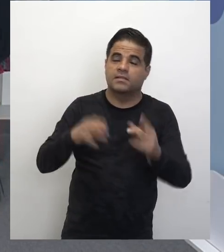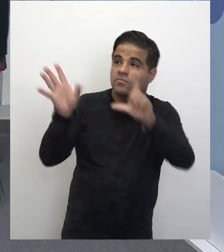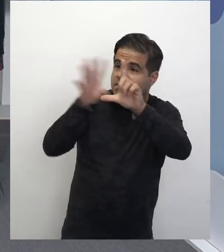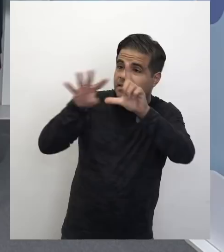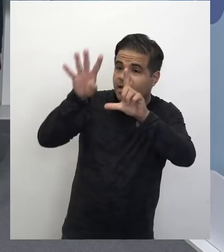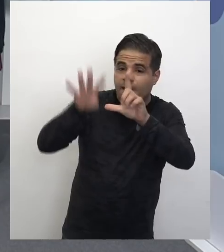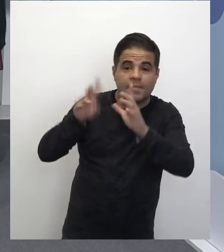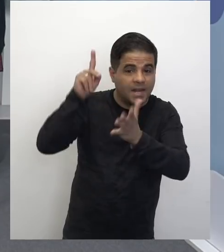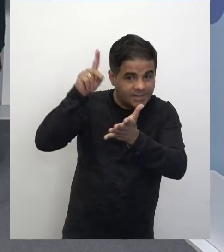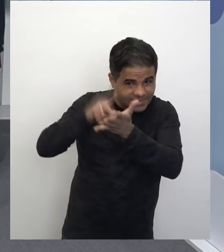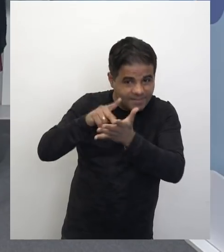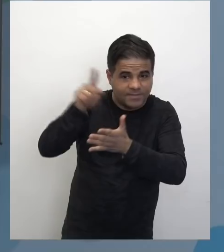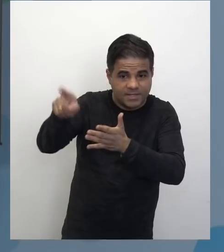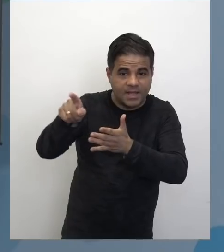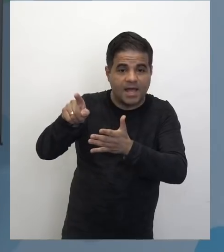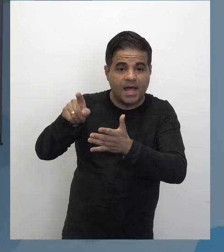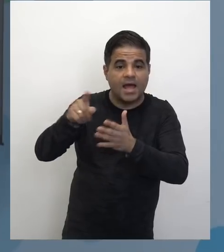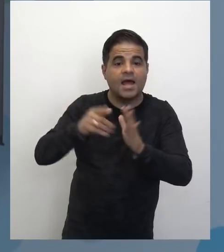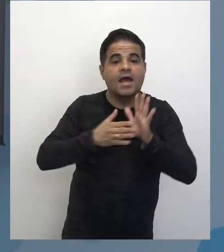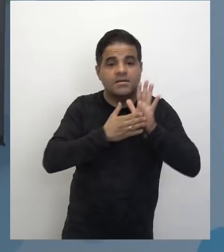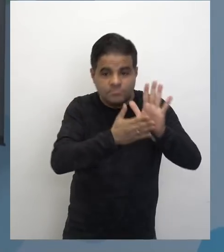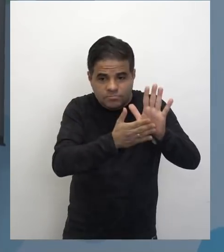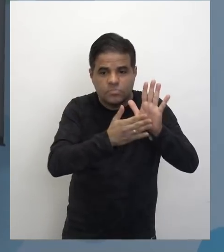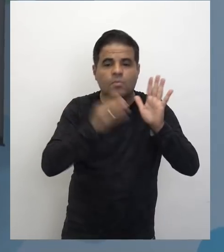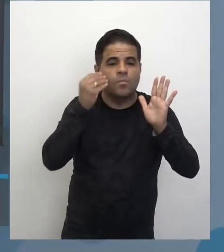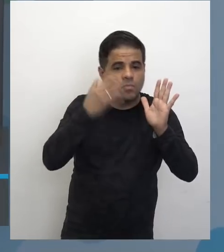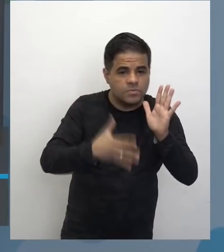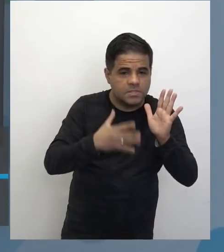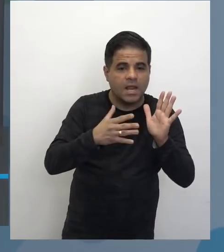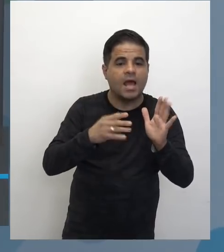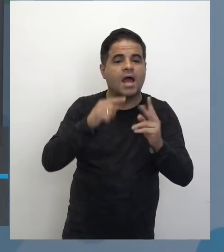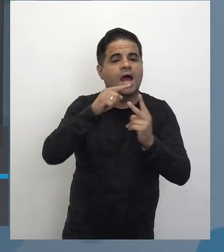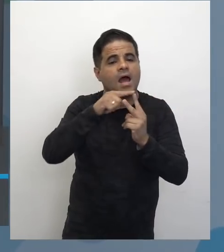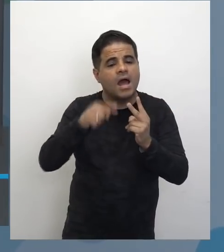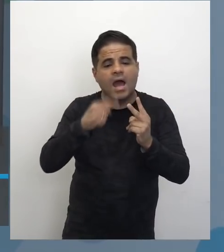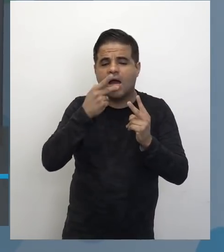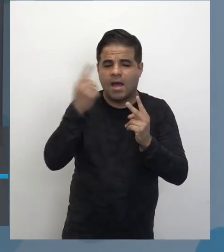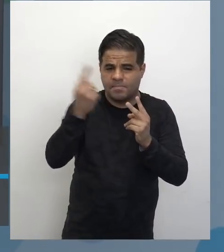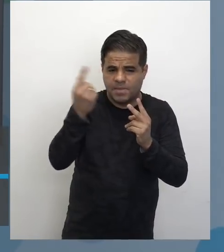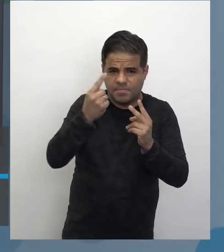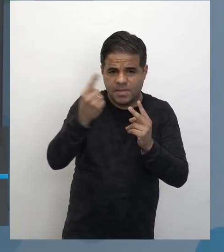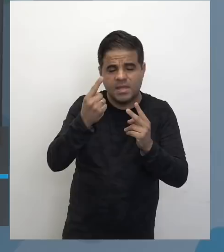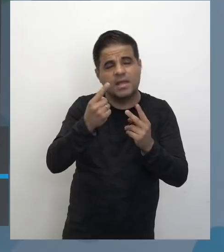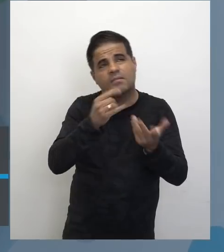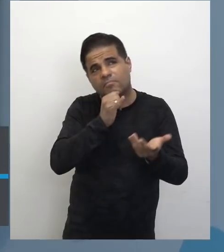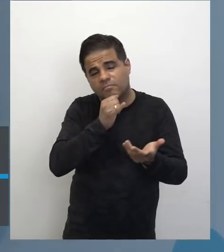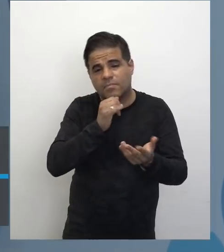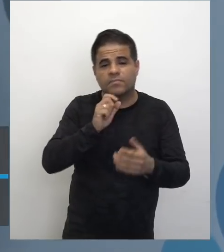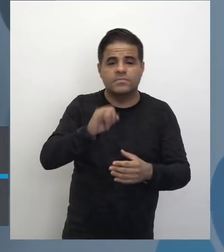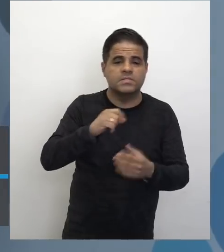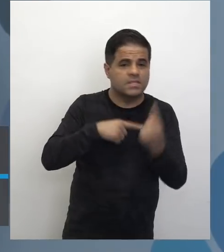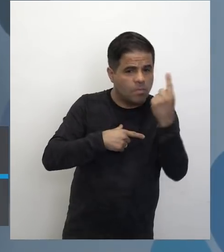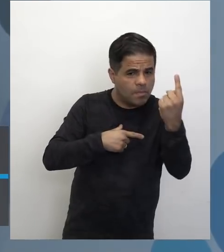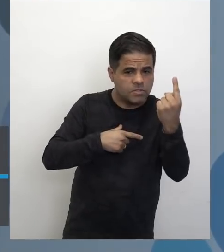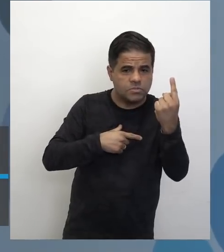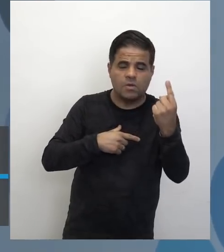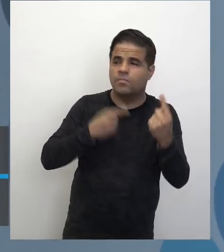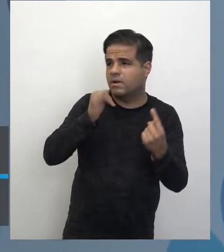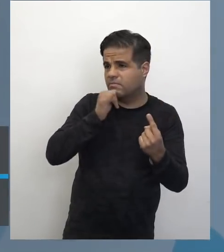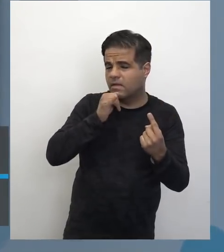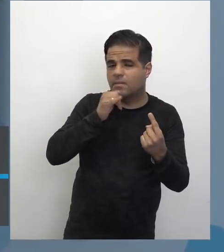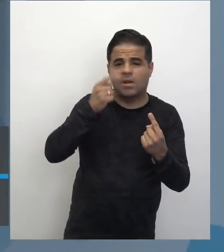usada para proposições compostas. Porque a primeira, quando eu falo assim, se tem uma só, a Juliana é